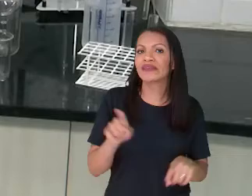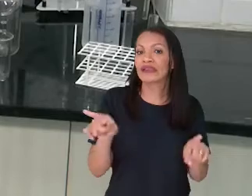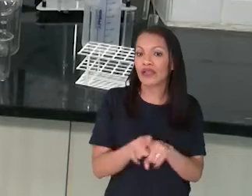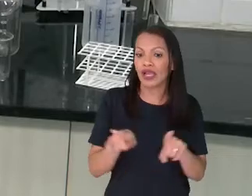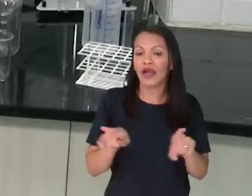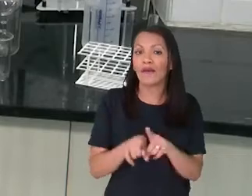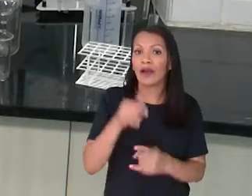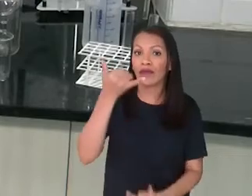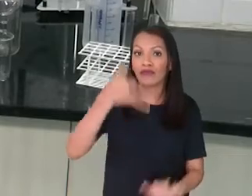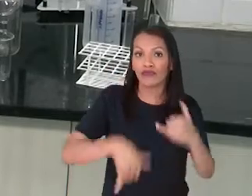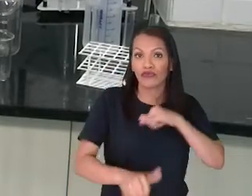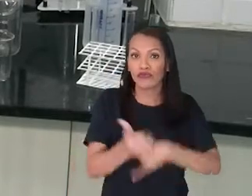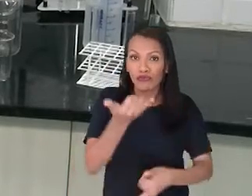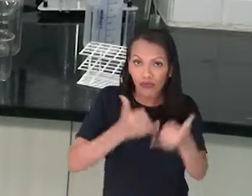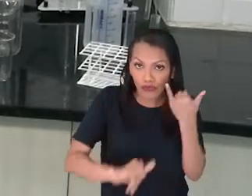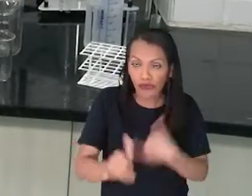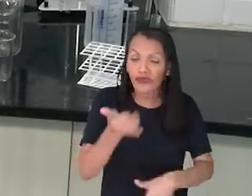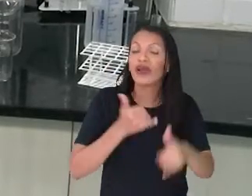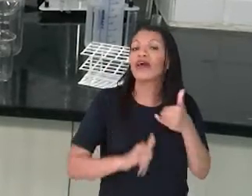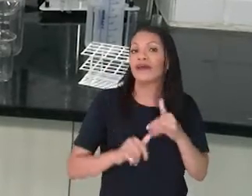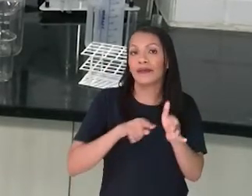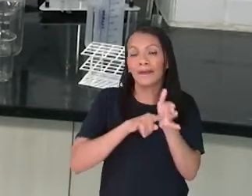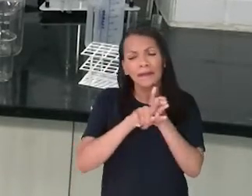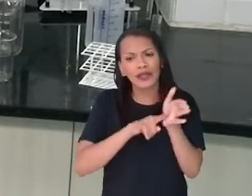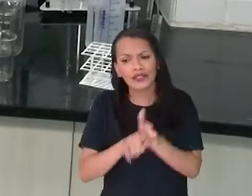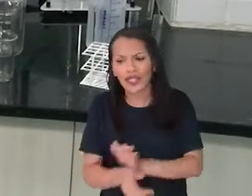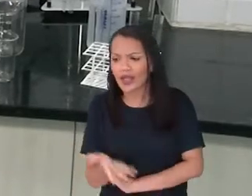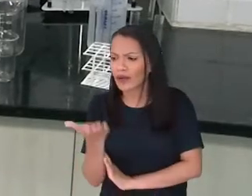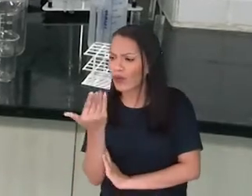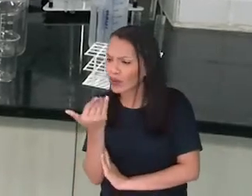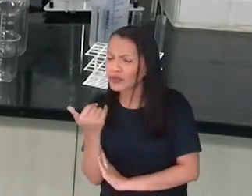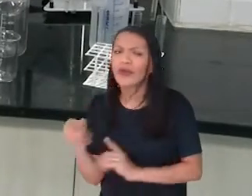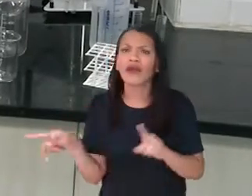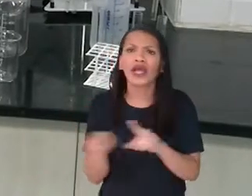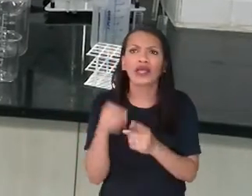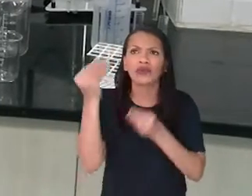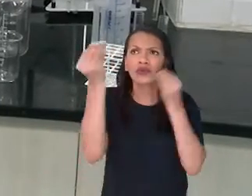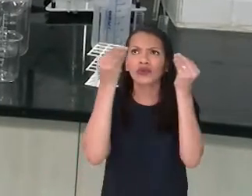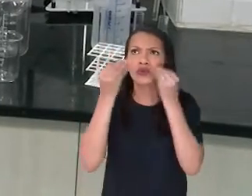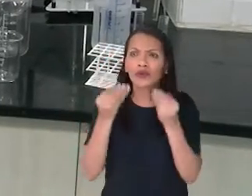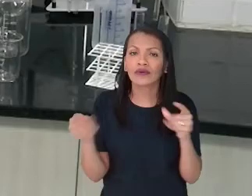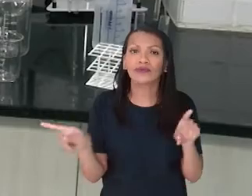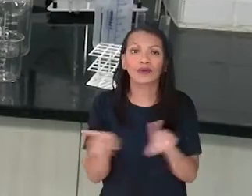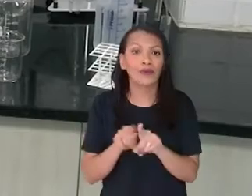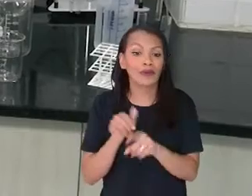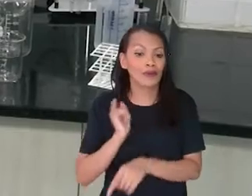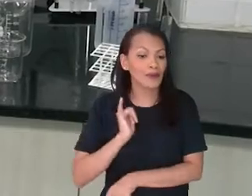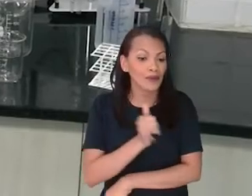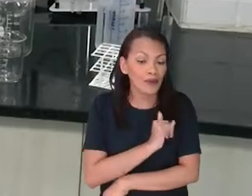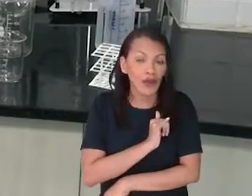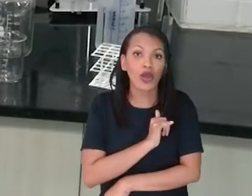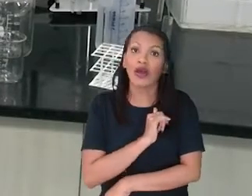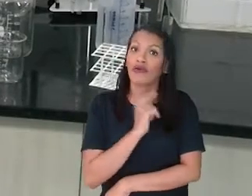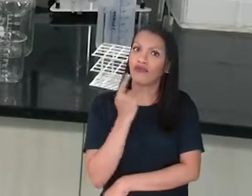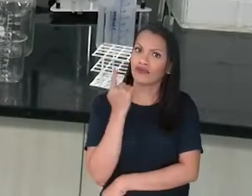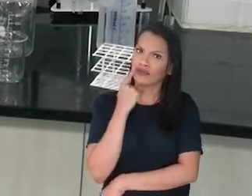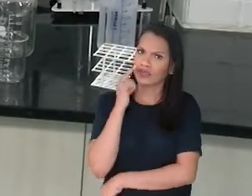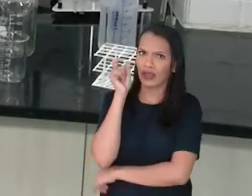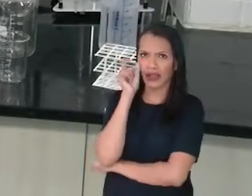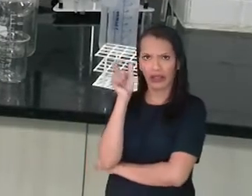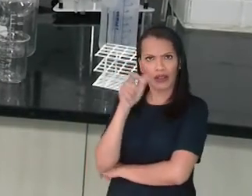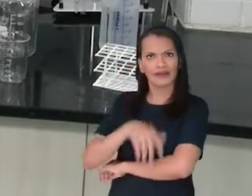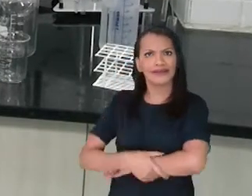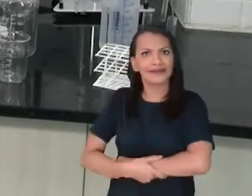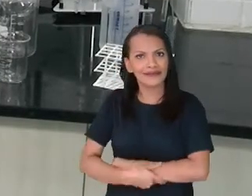laboratórios de pesquisa, de alimentos, de cosméticos, de perfumes. Vejam que interessante. E